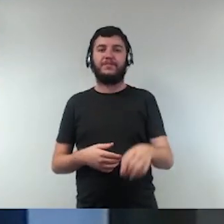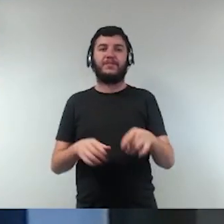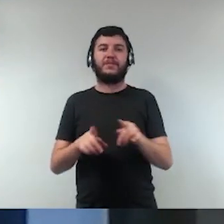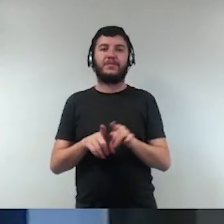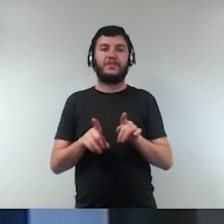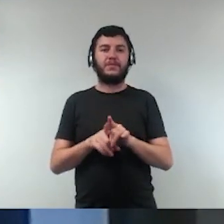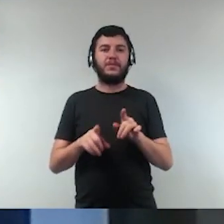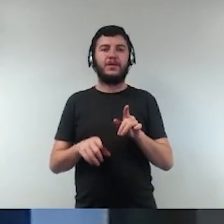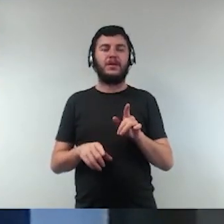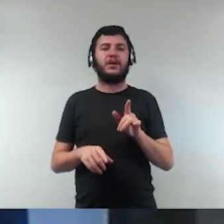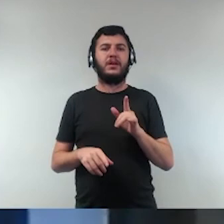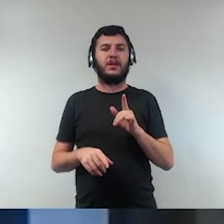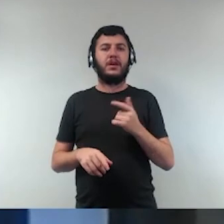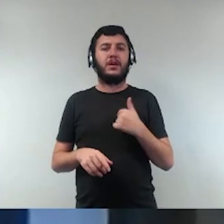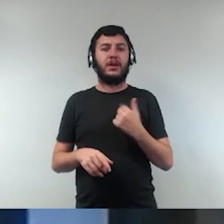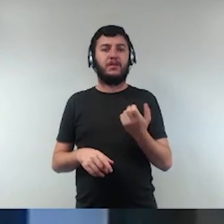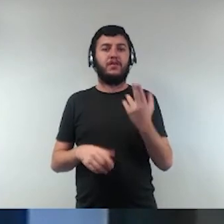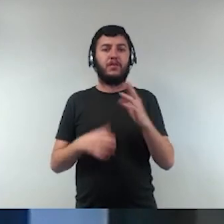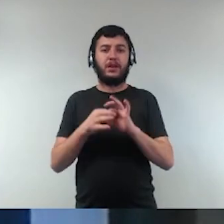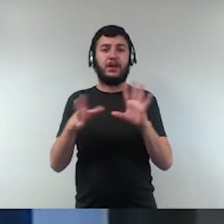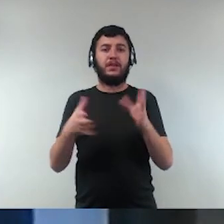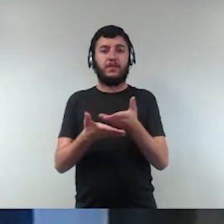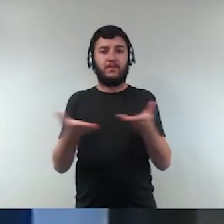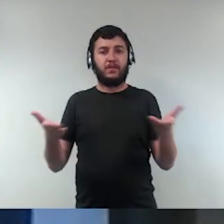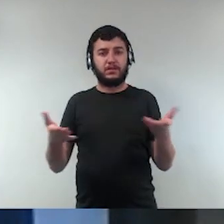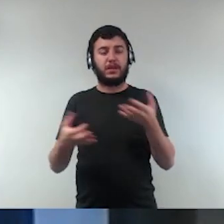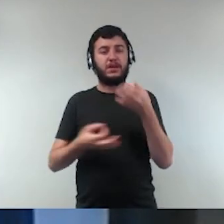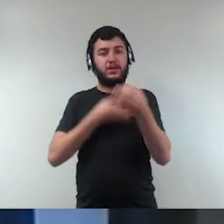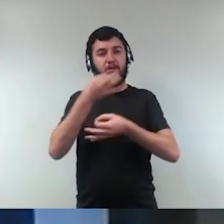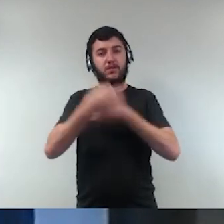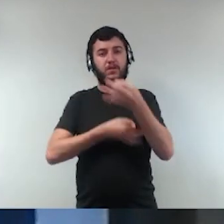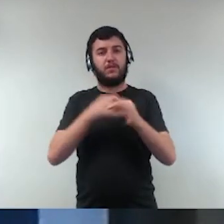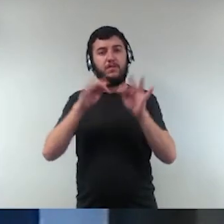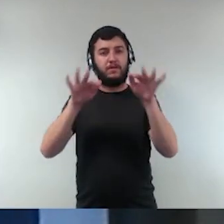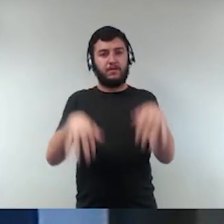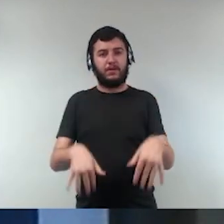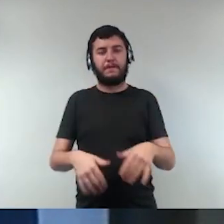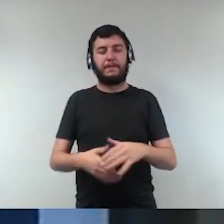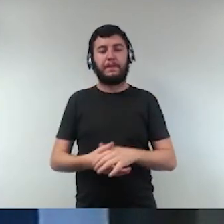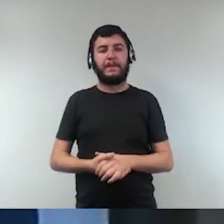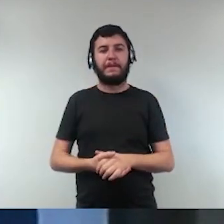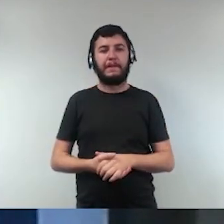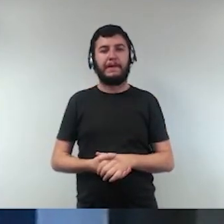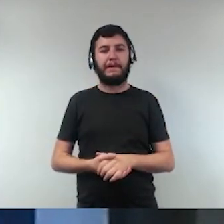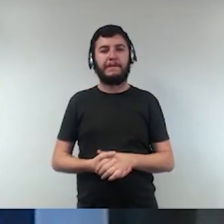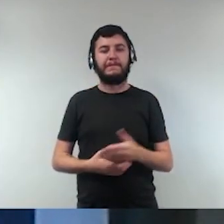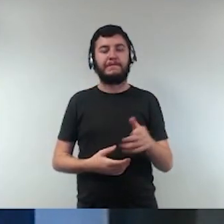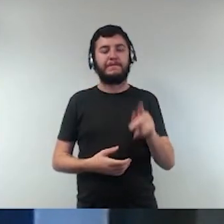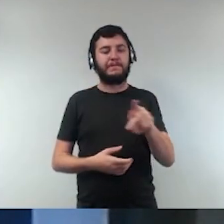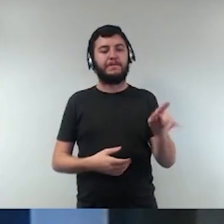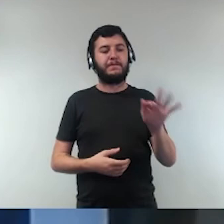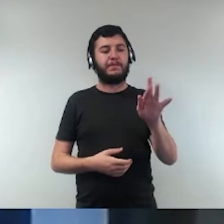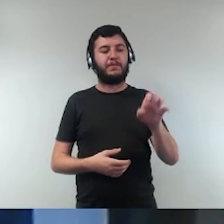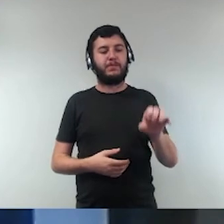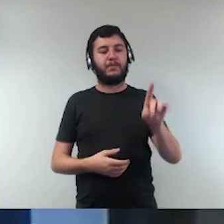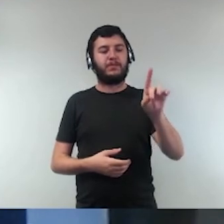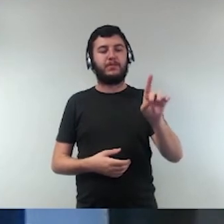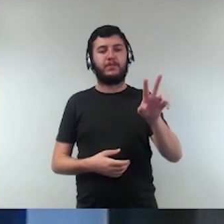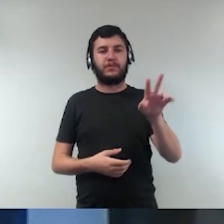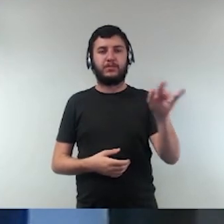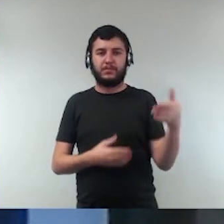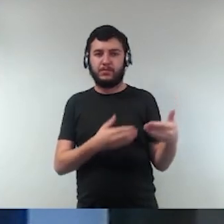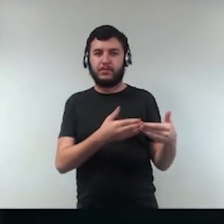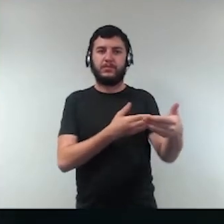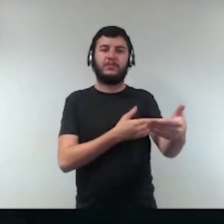para alguma consideração muito breve, final, que quiserem fazer. Quer começar, professor Fred?